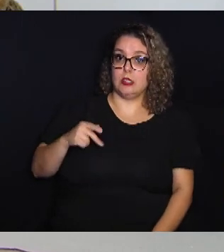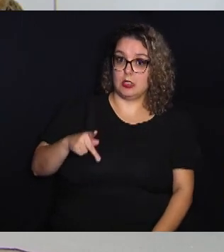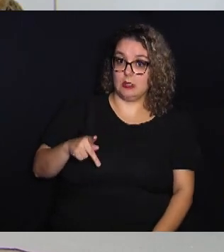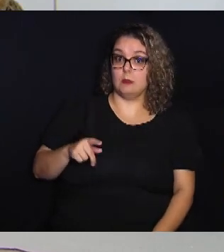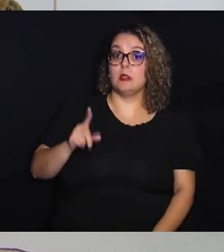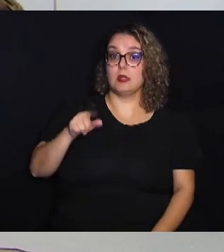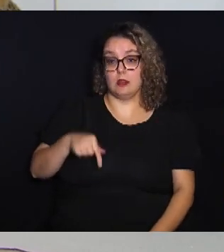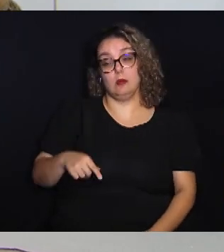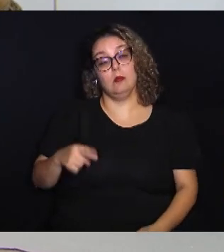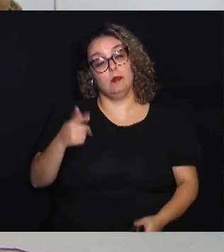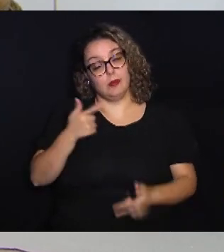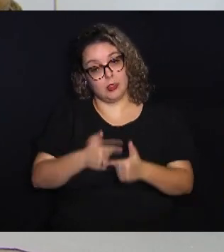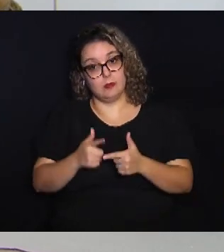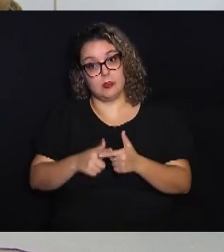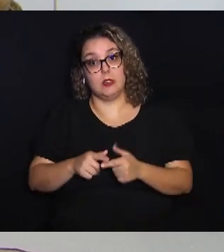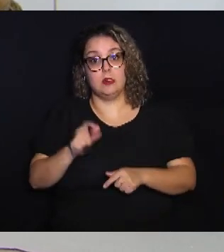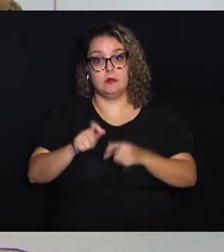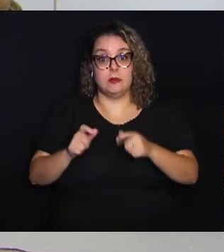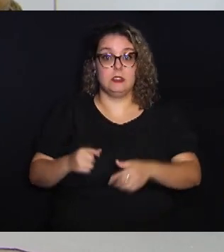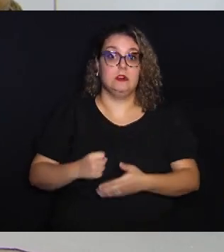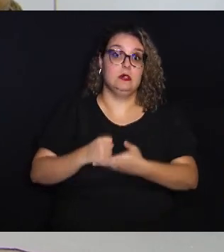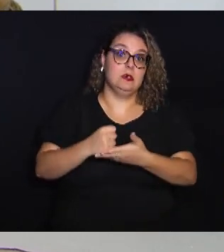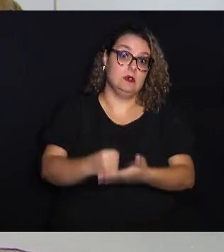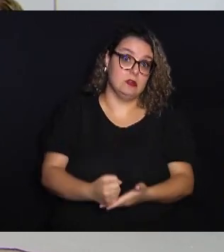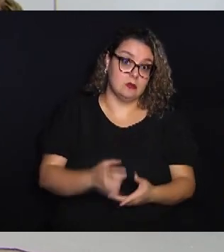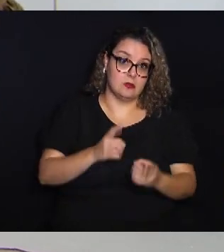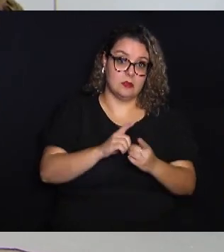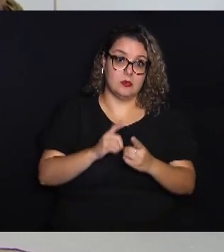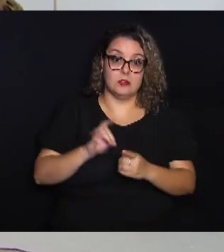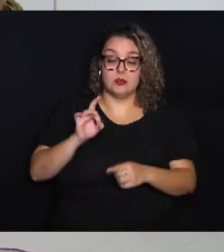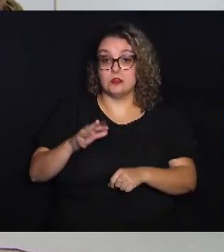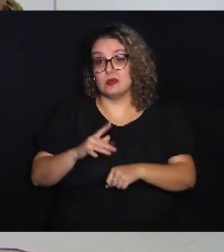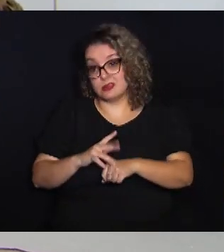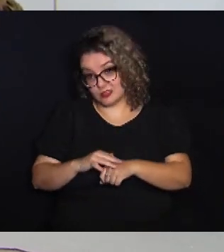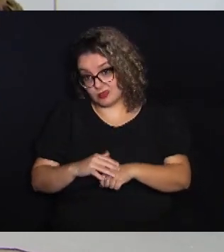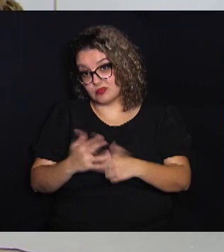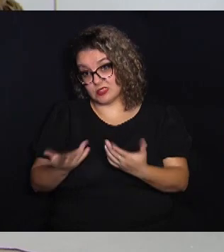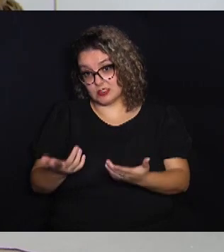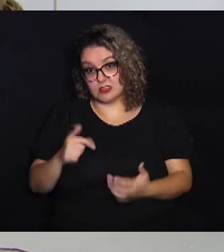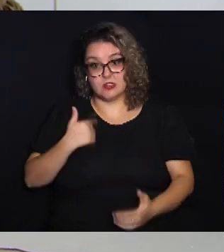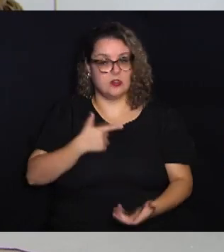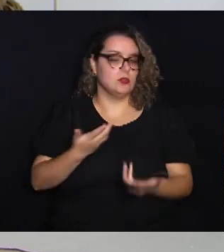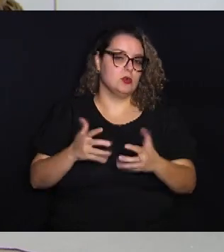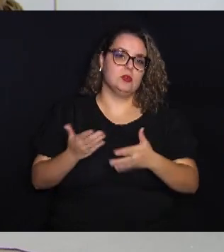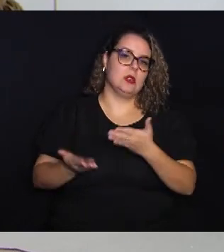check-up, que é um grande problema para a gente, que muitas pessoas acabam trazendo os animais que a gente atende só